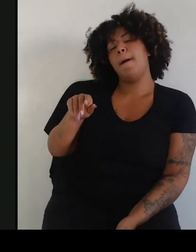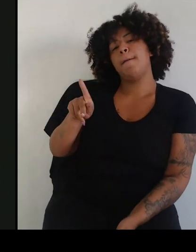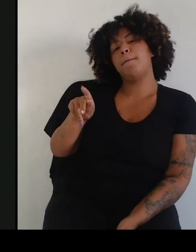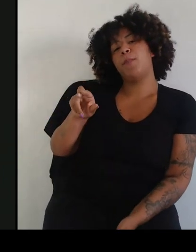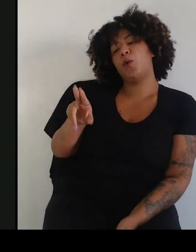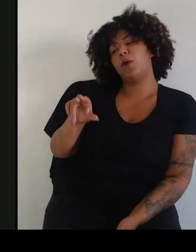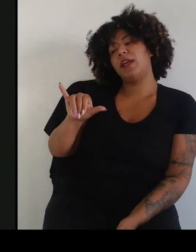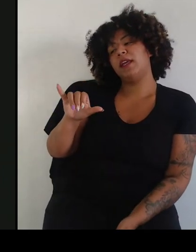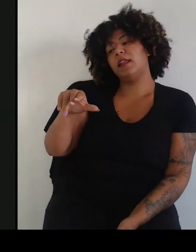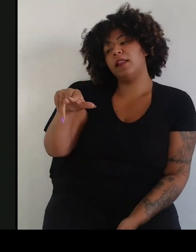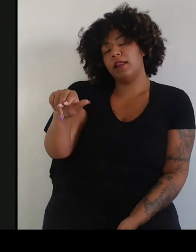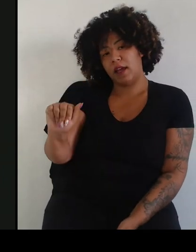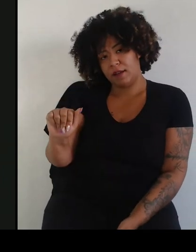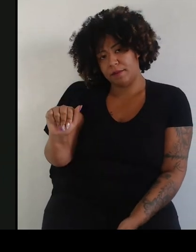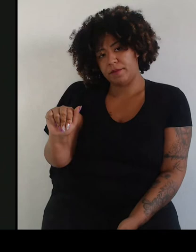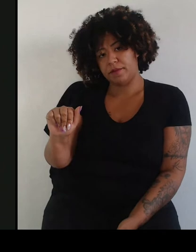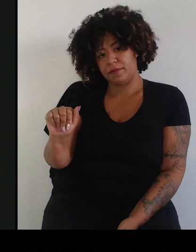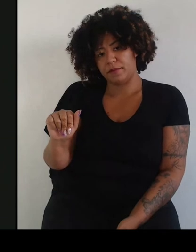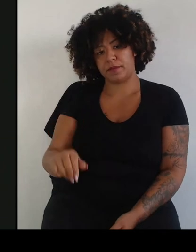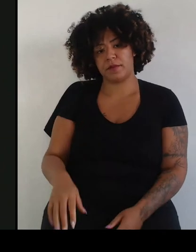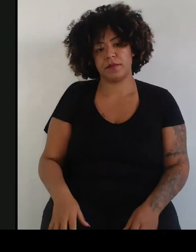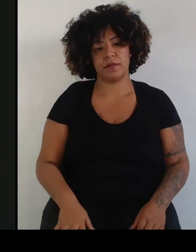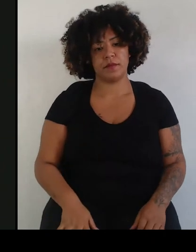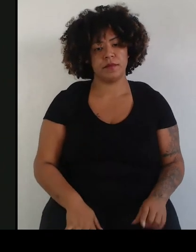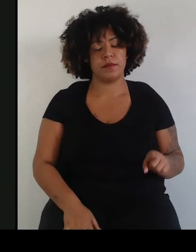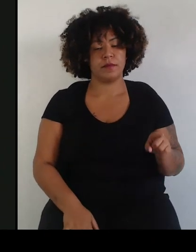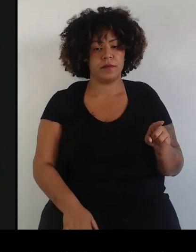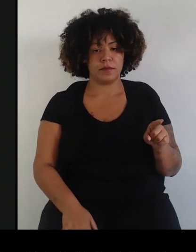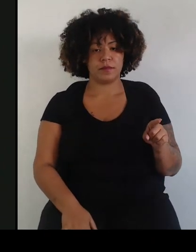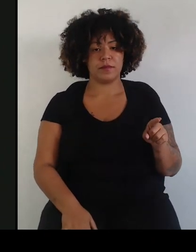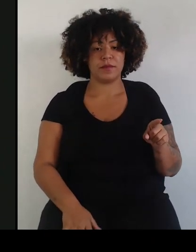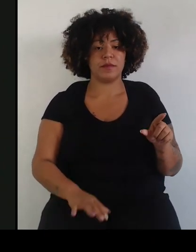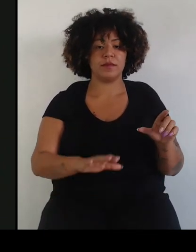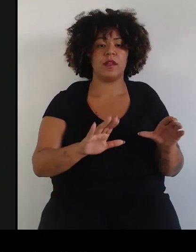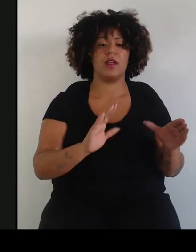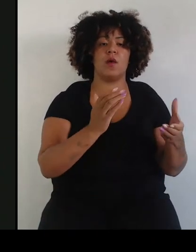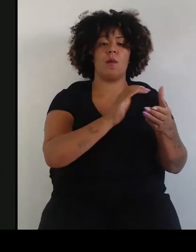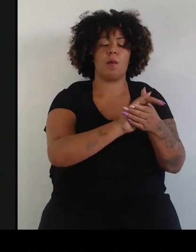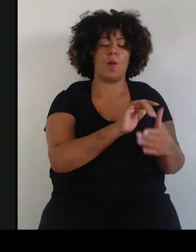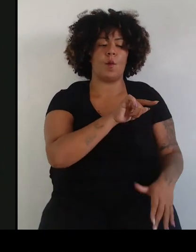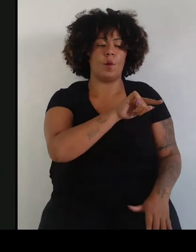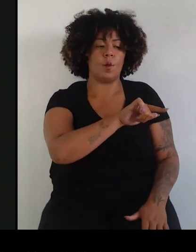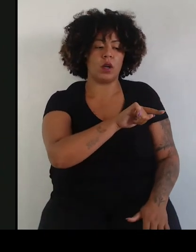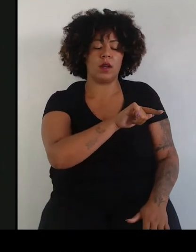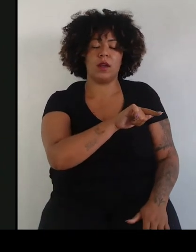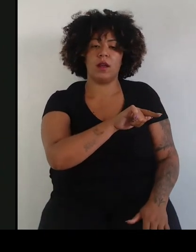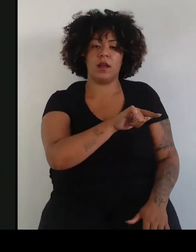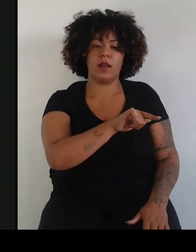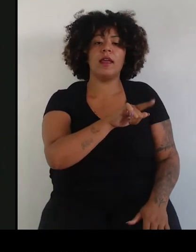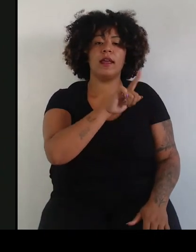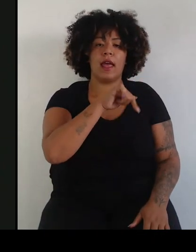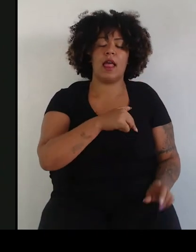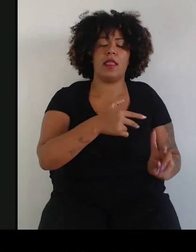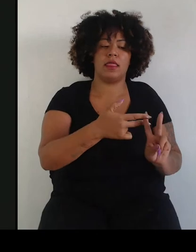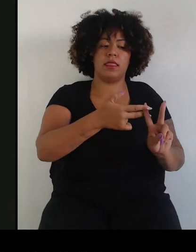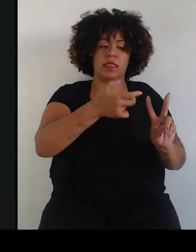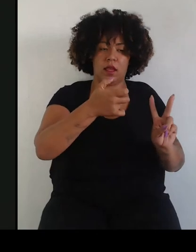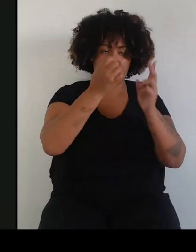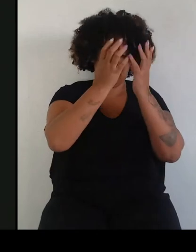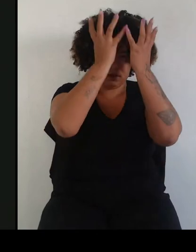par masculino e essa outra que é indígena e o índio